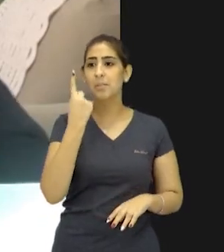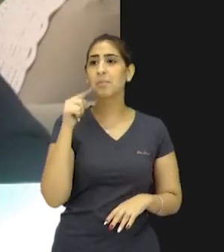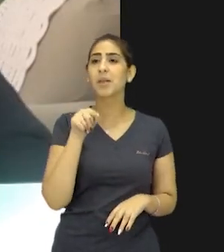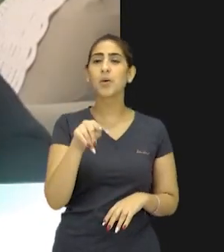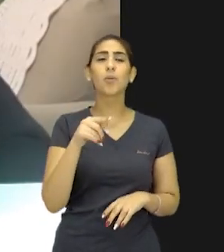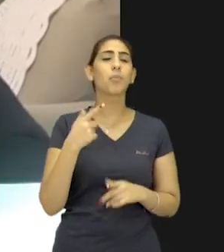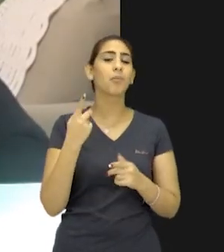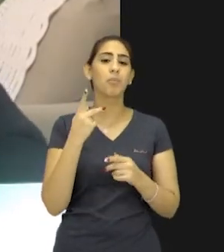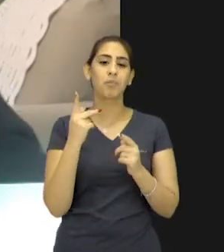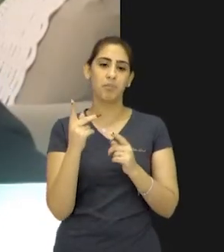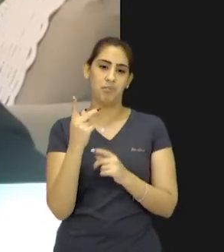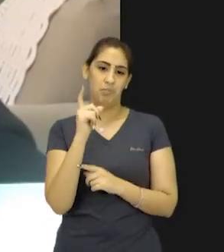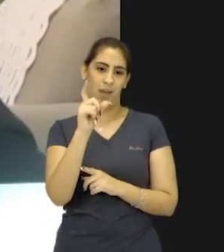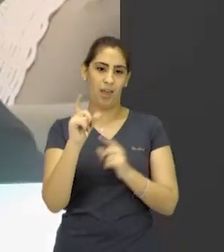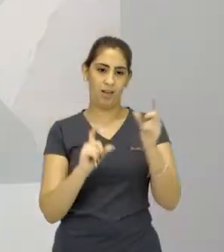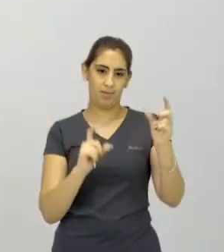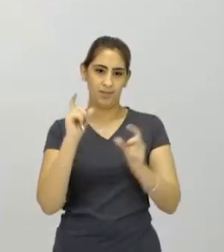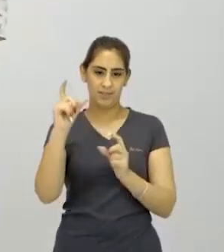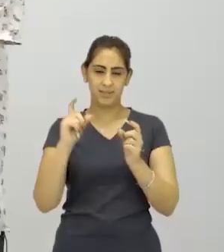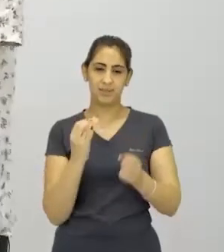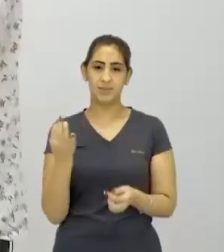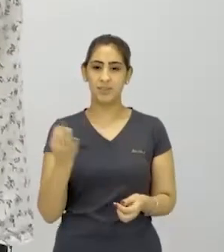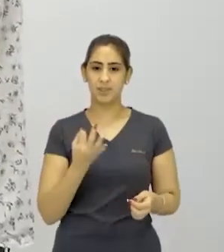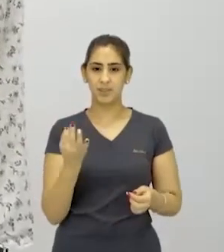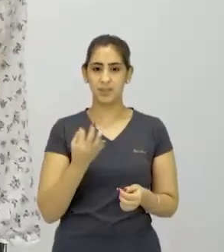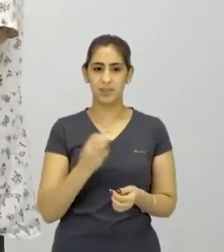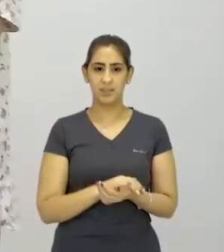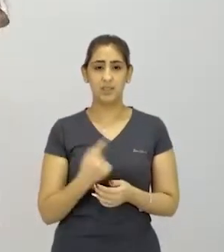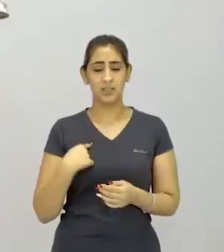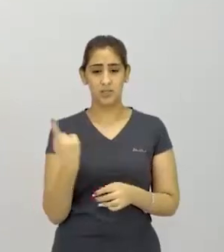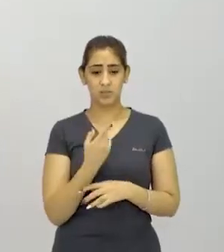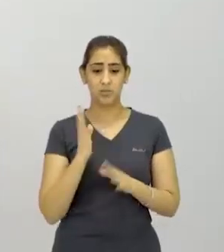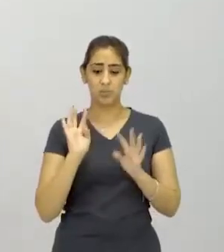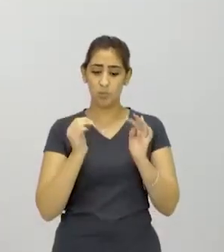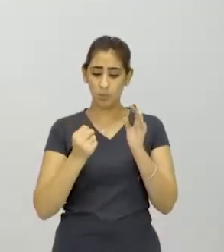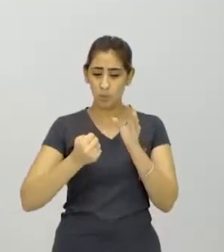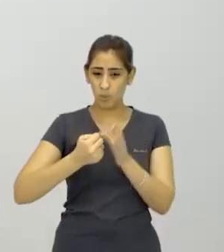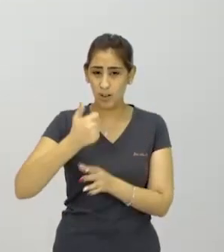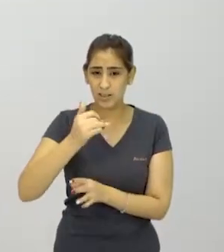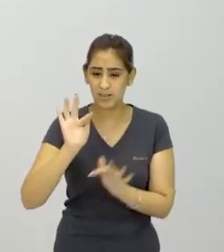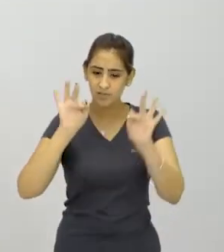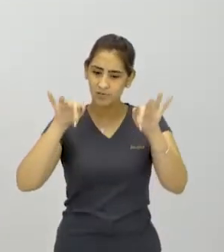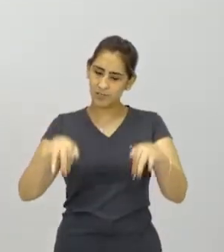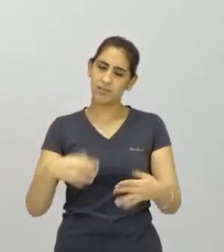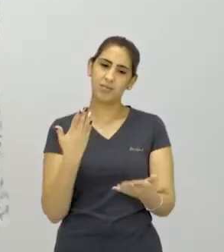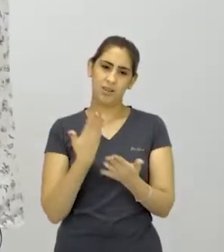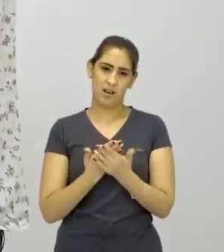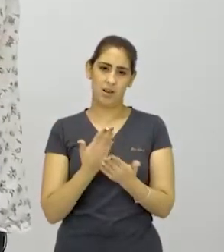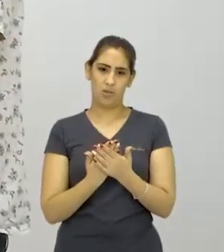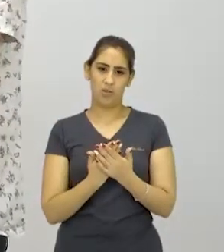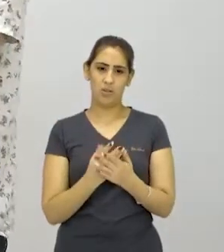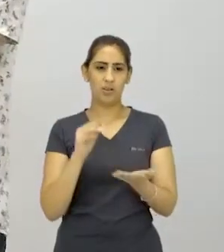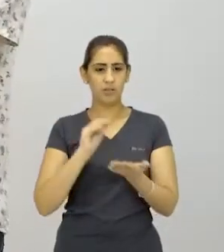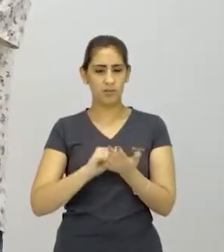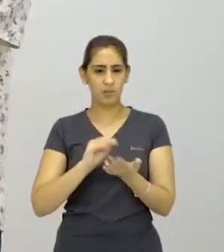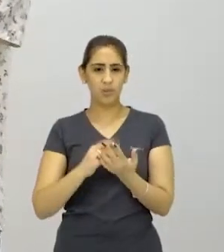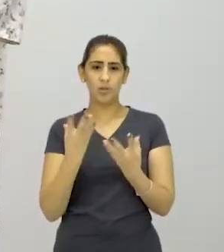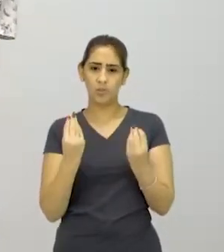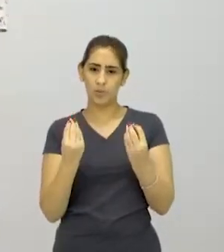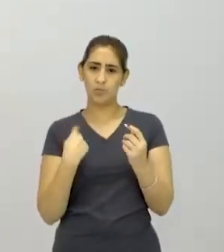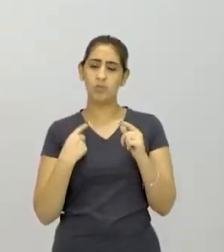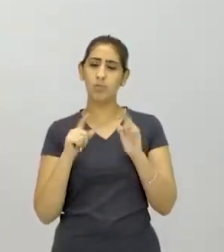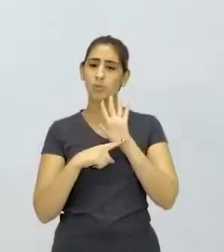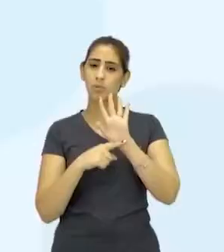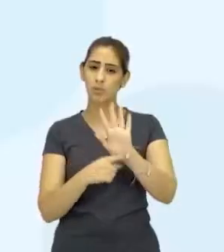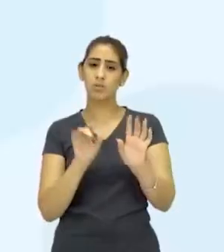né? Sim, perfeito. A gente está quase chegando aqui no finalzinho da aula, falta 1 minuto, então a gente vai mostrar para